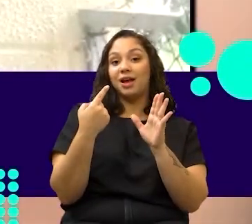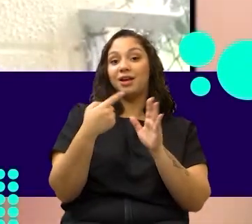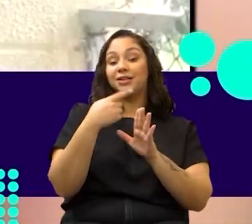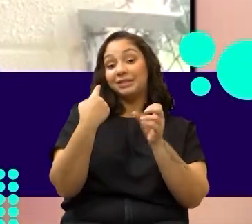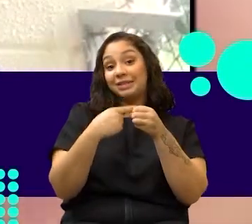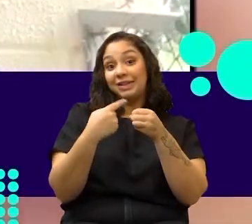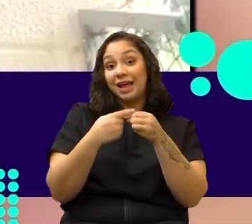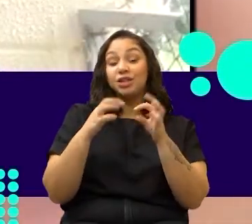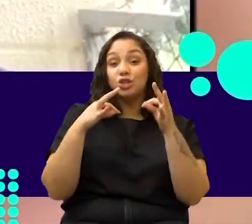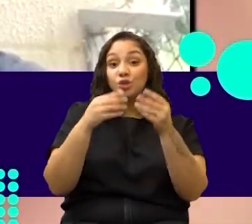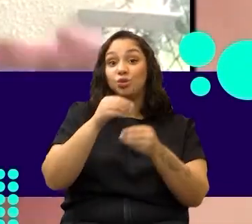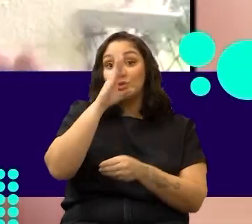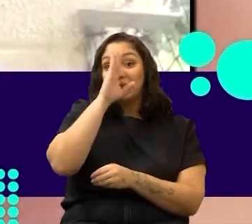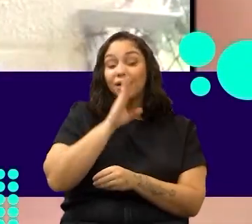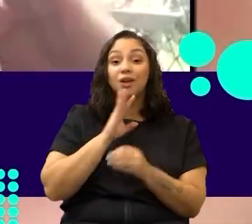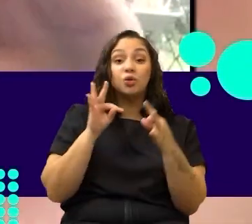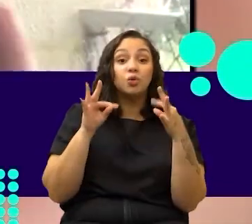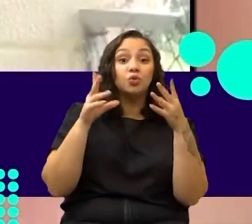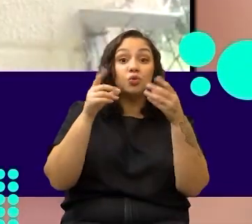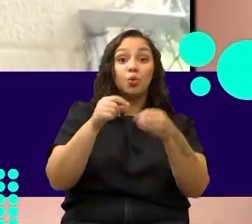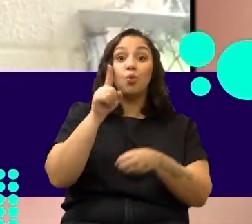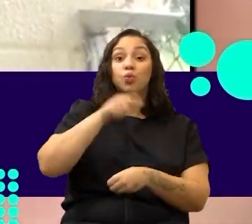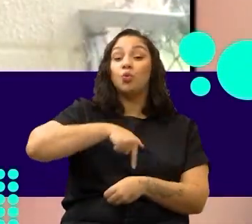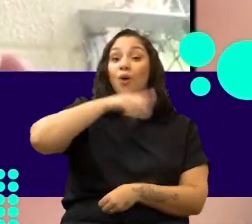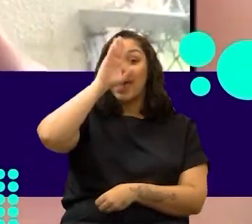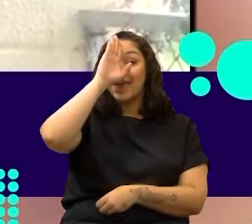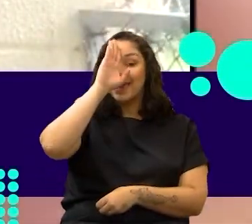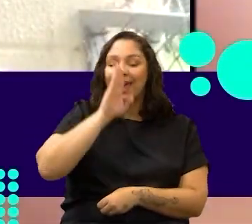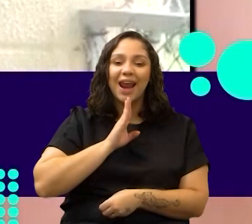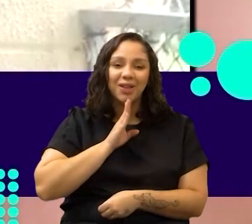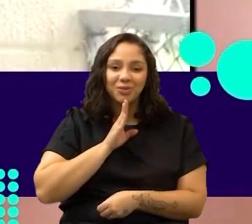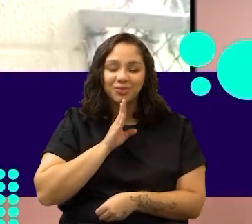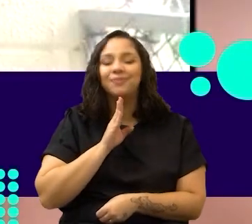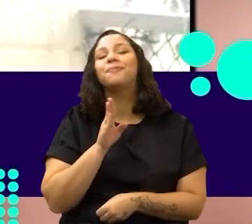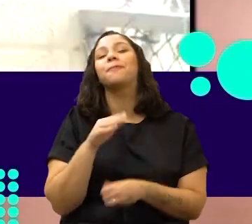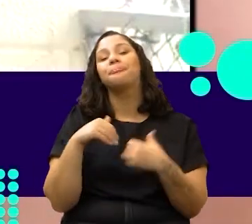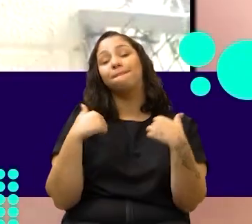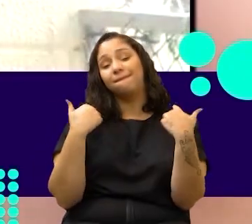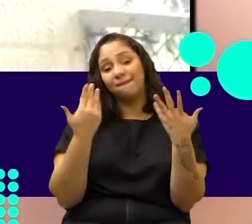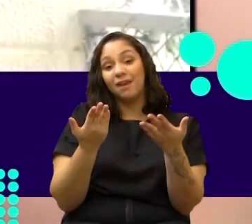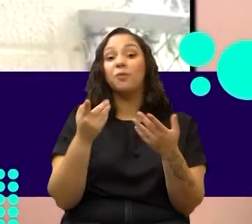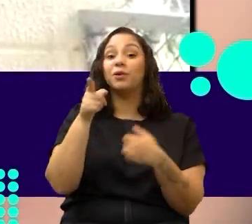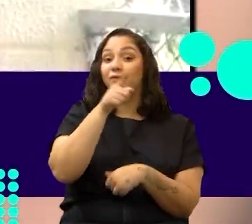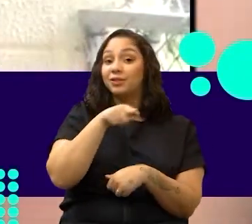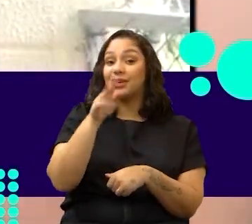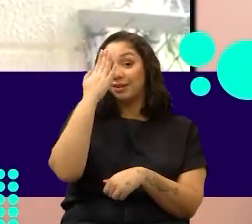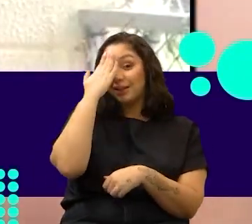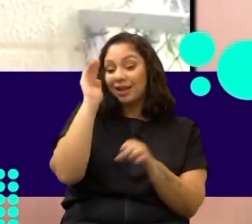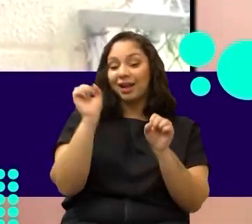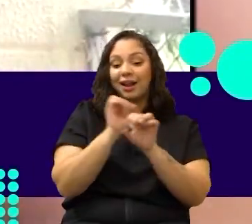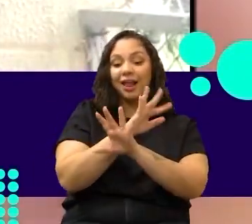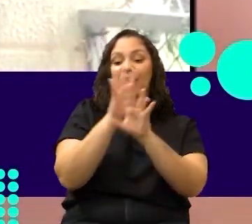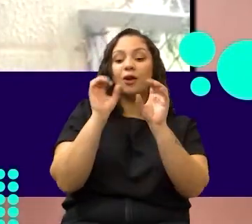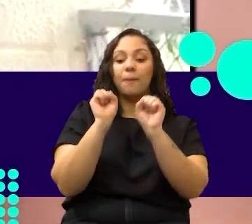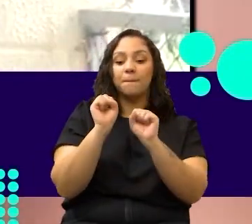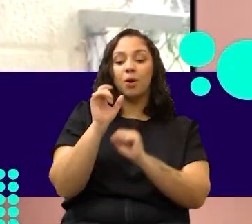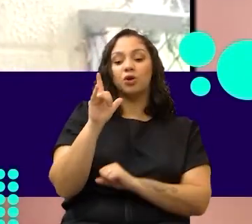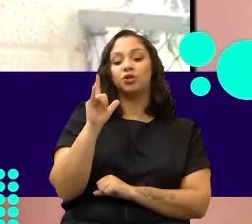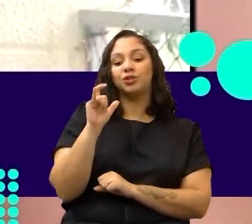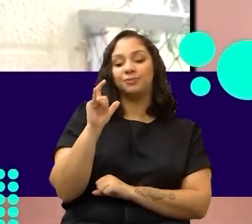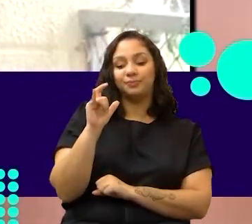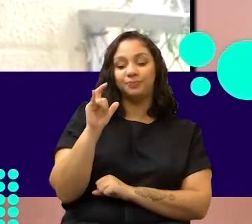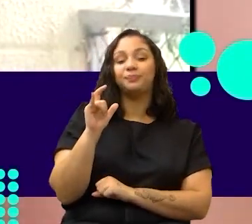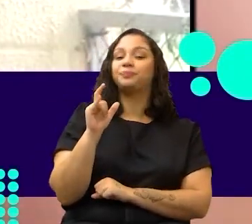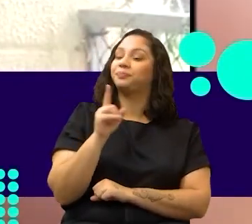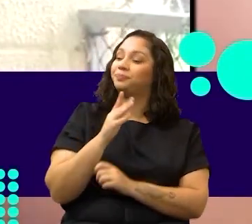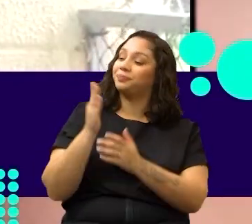melhor? Tudo de graça. Todas as atividades são gratuitas. Então, para ficar por dentro, acesse o nosso